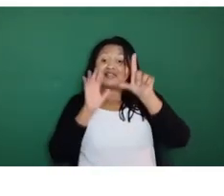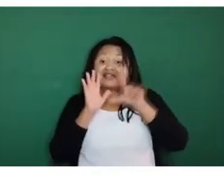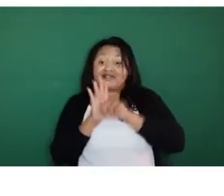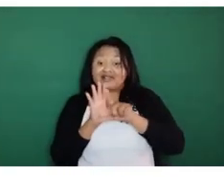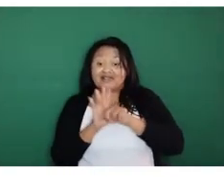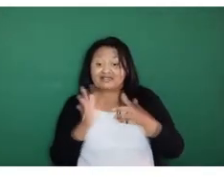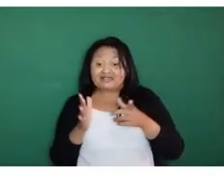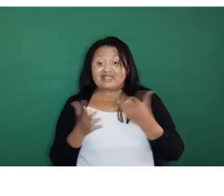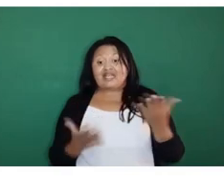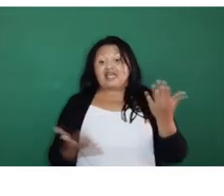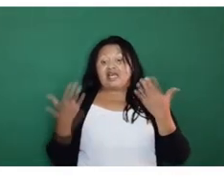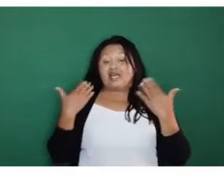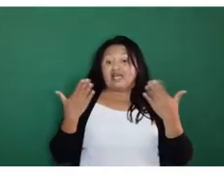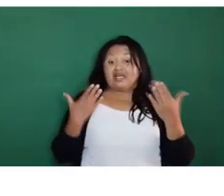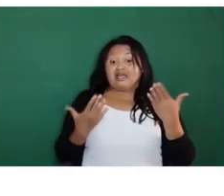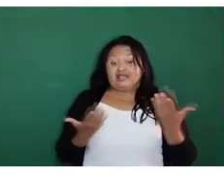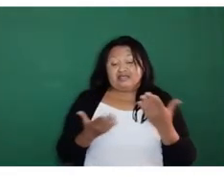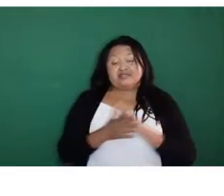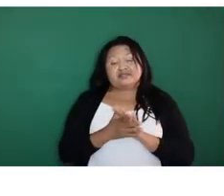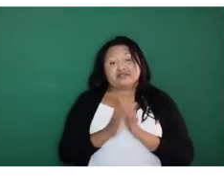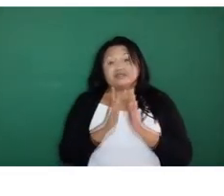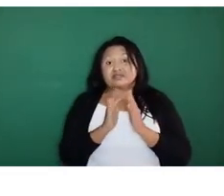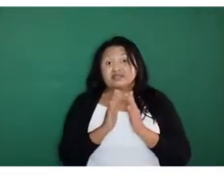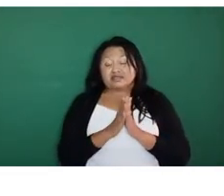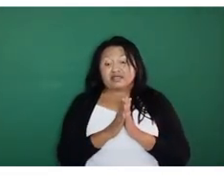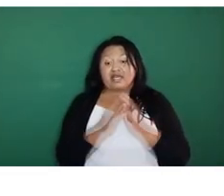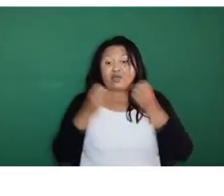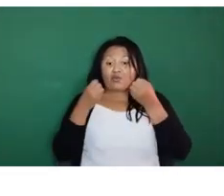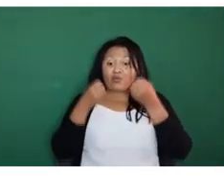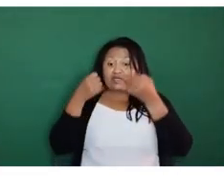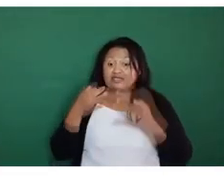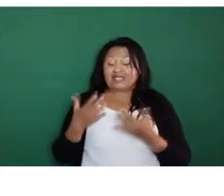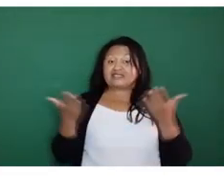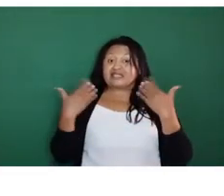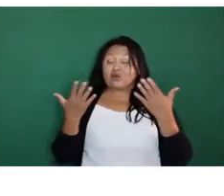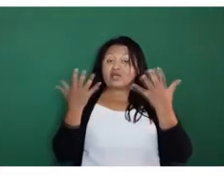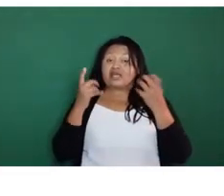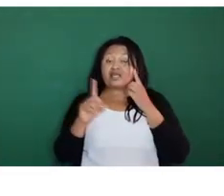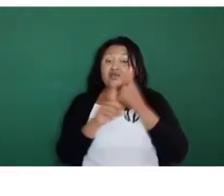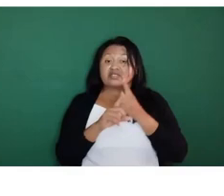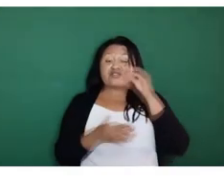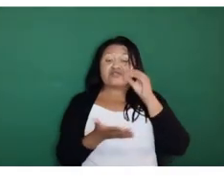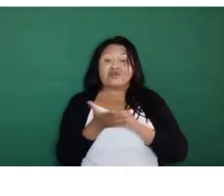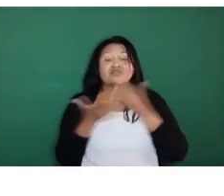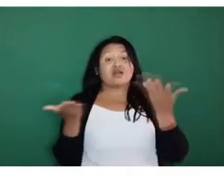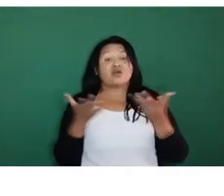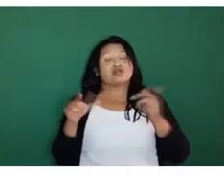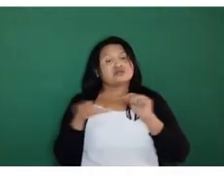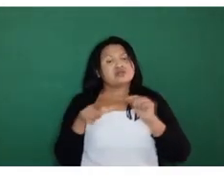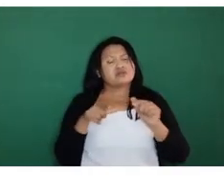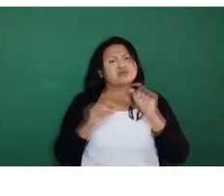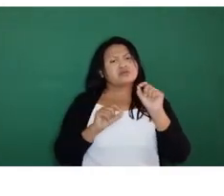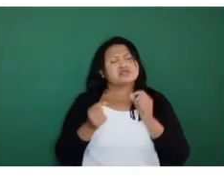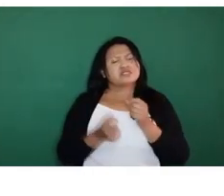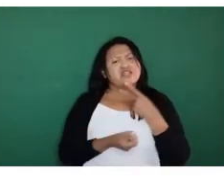veja a variação da energia interna a gente já tem a quantidade de calor eu quero encontrar e falta no trabalho será que